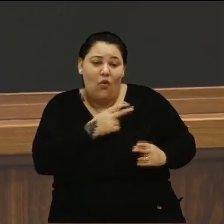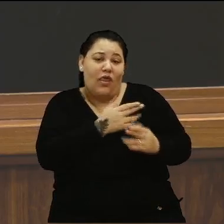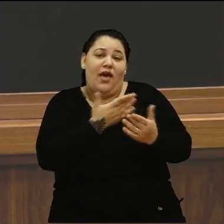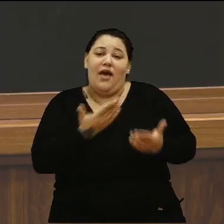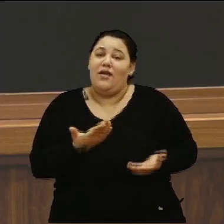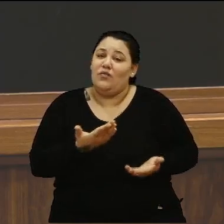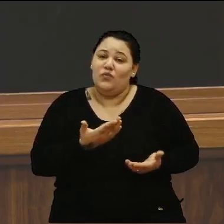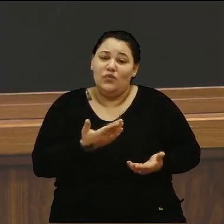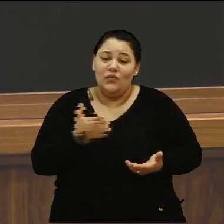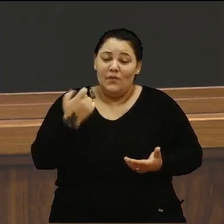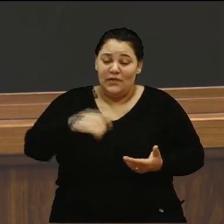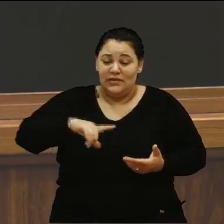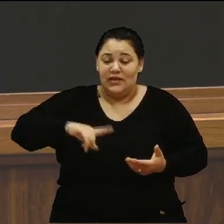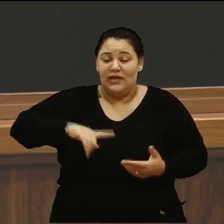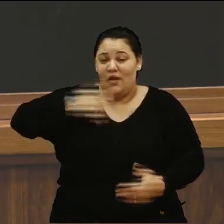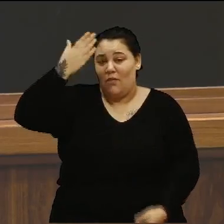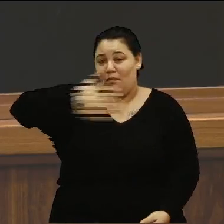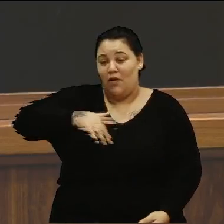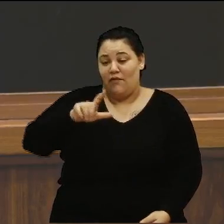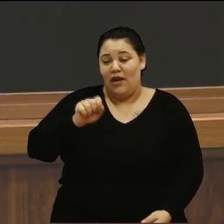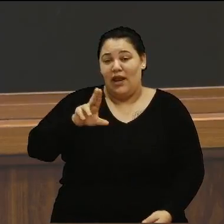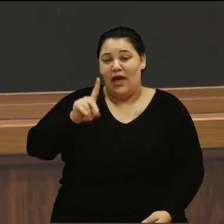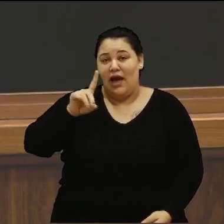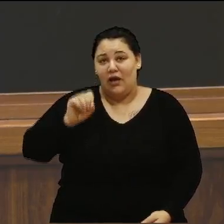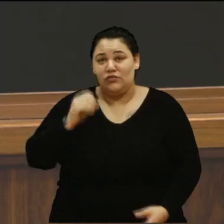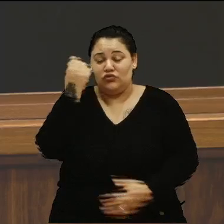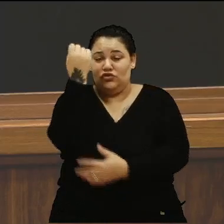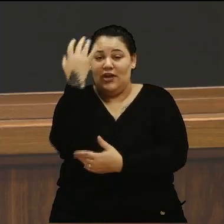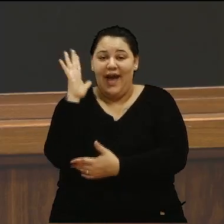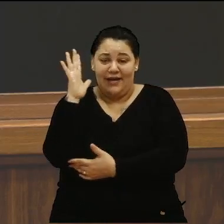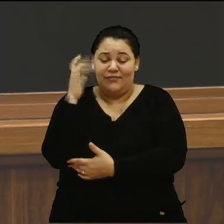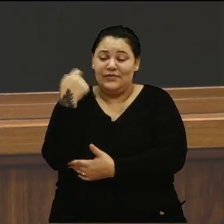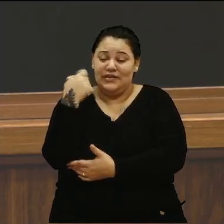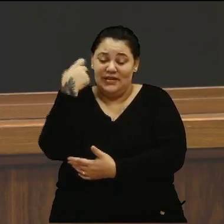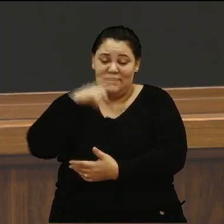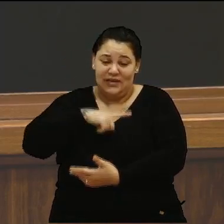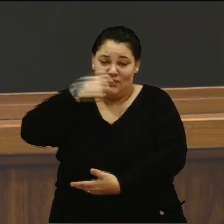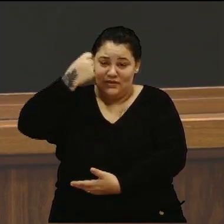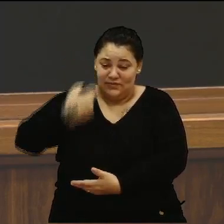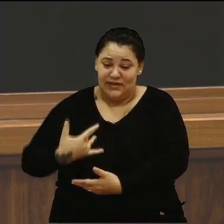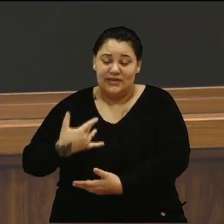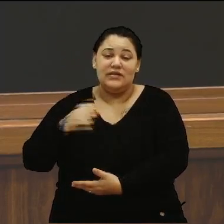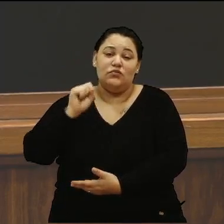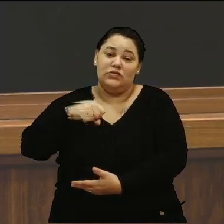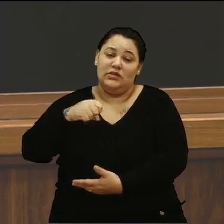tem que ter algum laudo de árvore específica, tem que ter explicações, porque